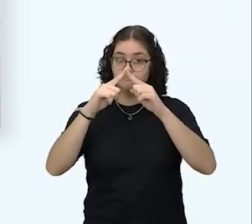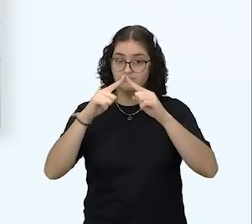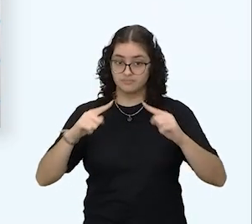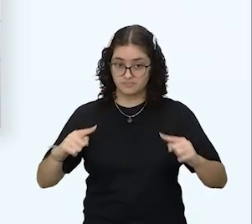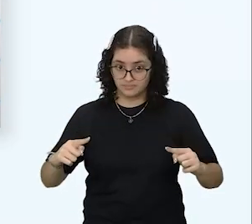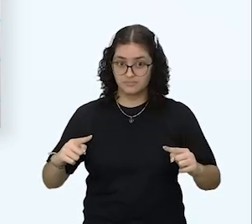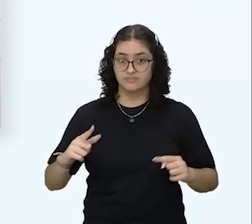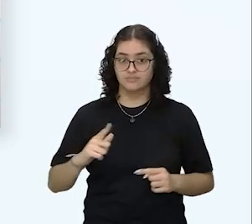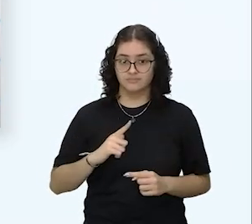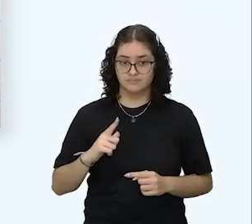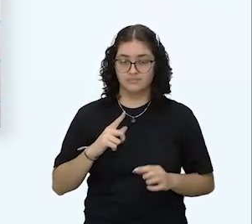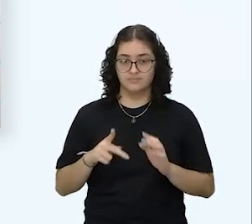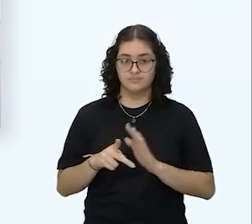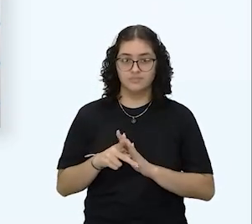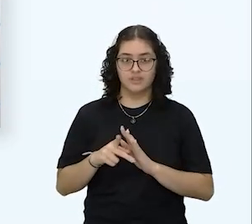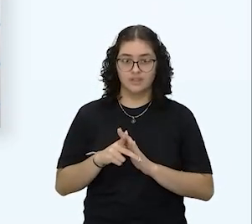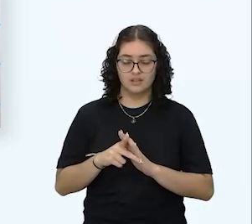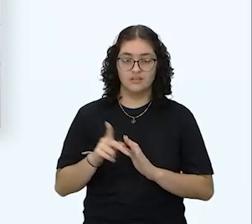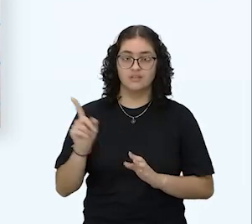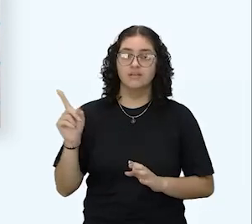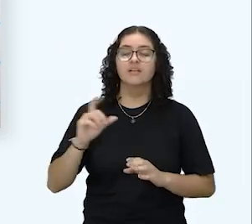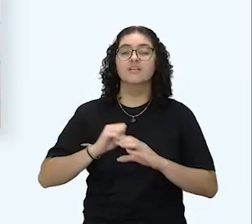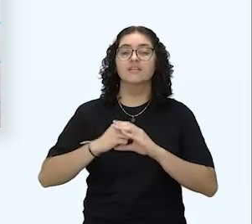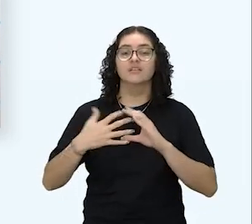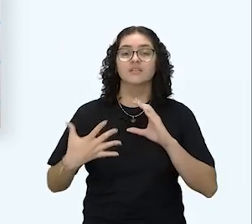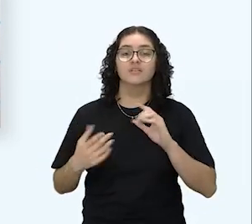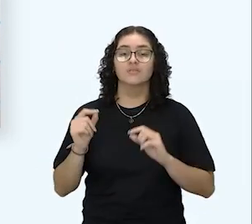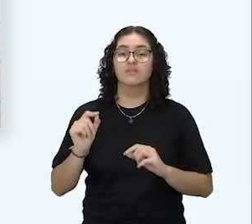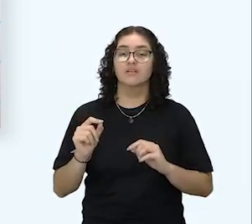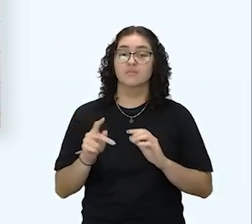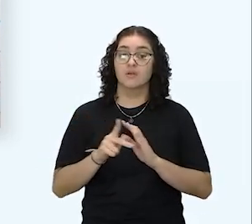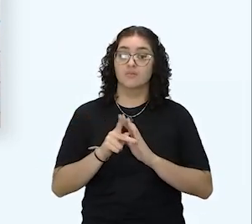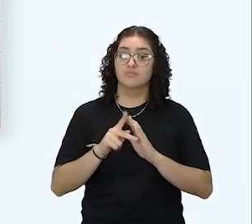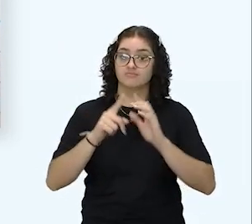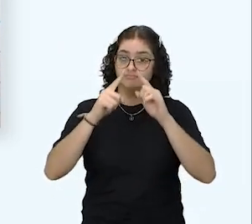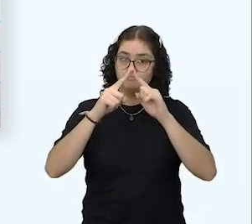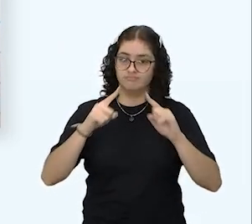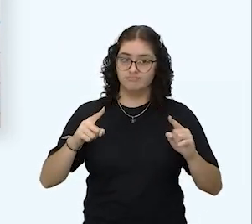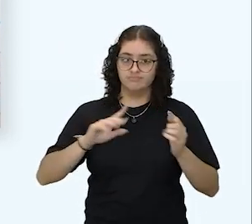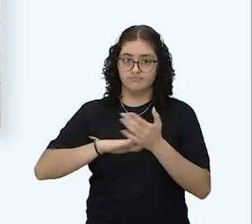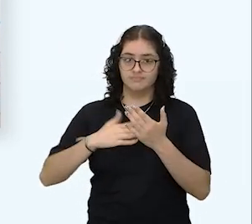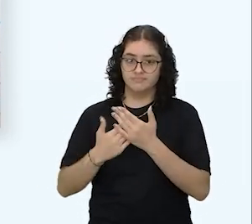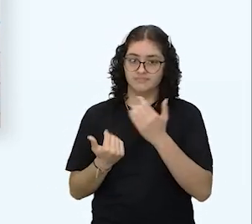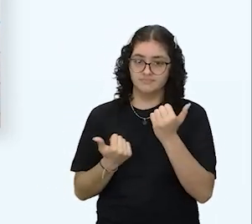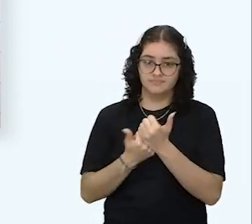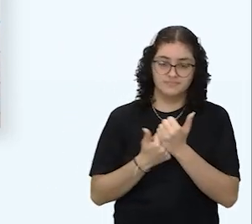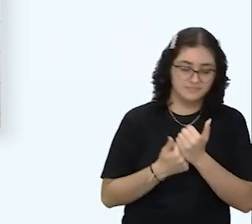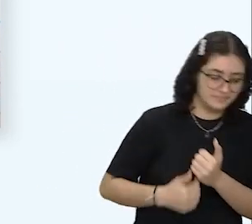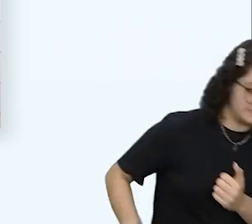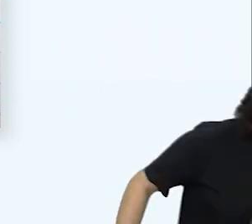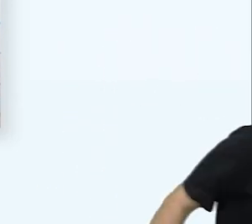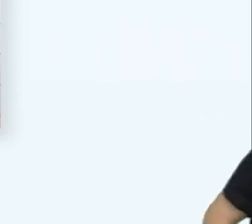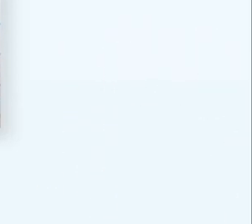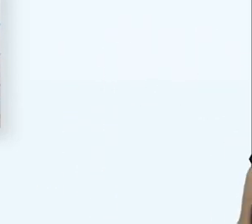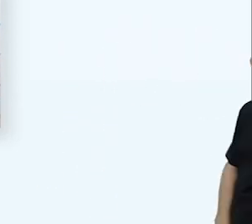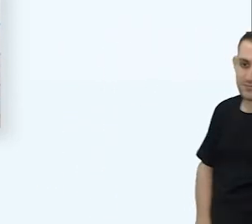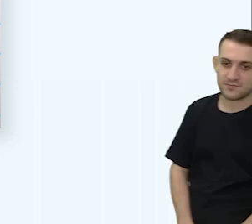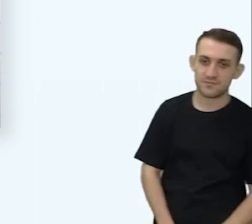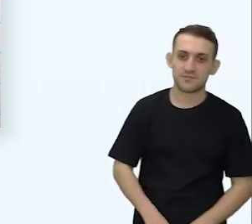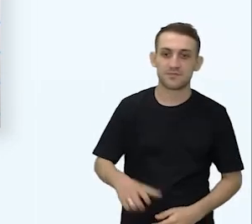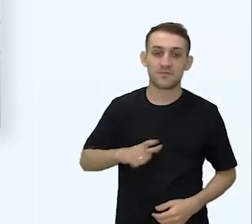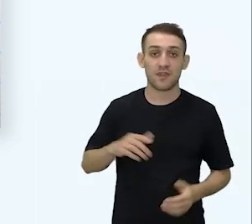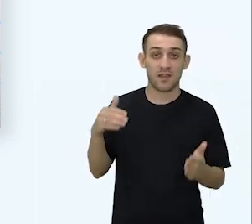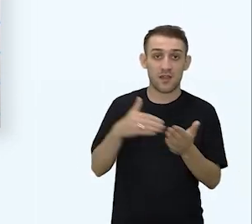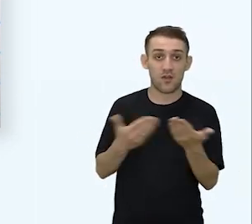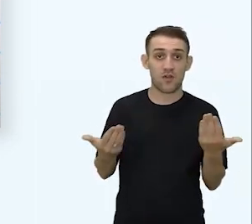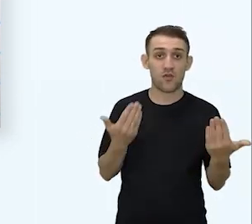topo estreito, com formato triangular característico das pirâmides. Comparando nossa pirâmide etária do meio do século passado com a